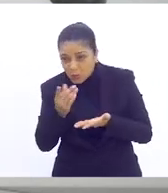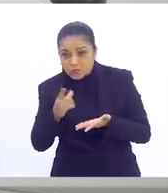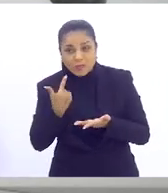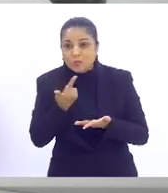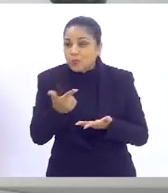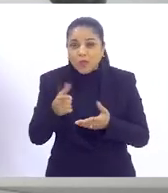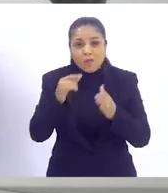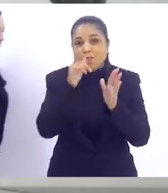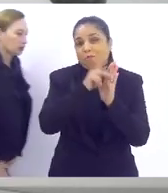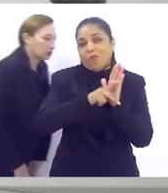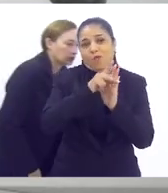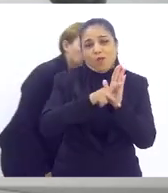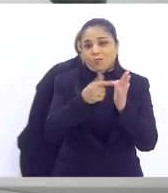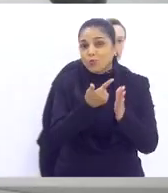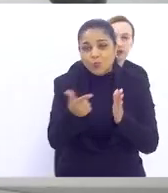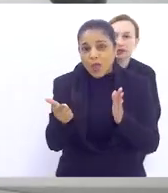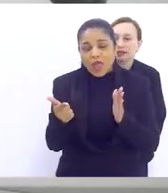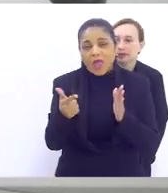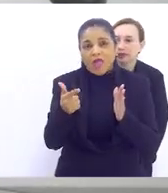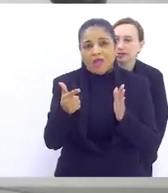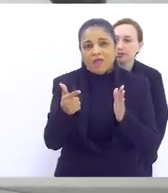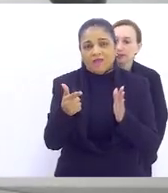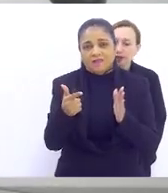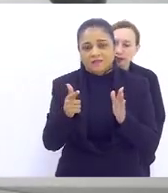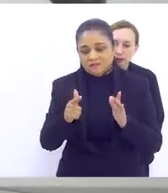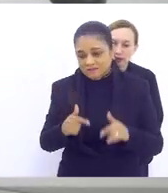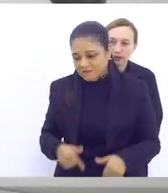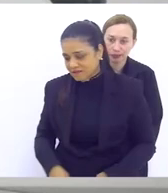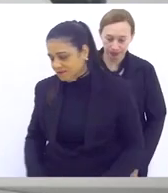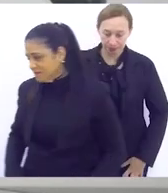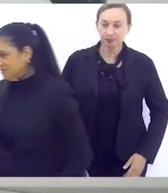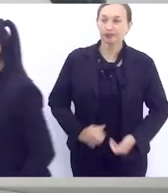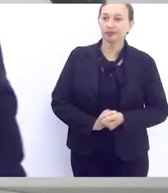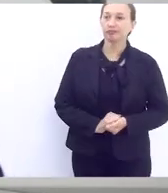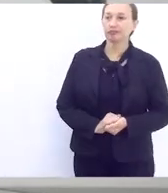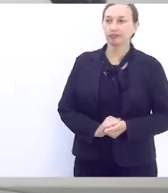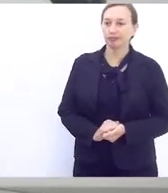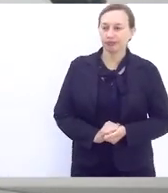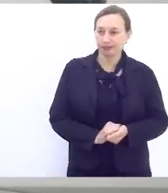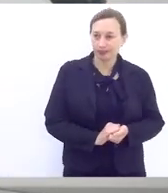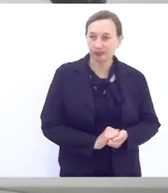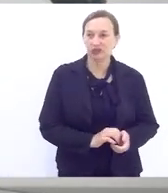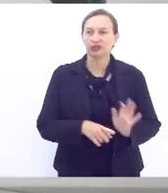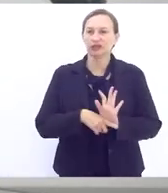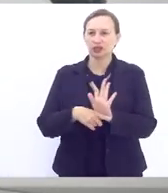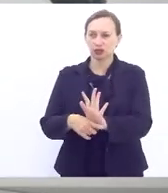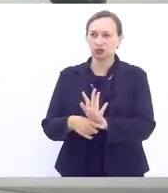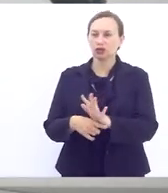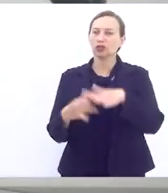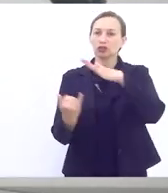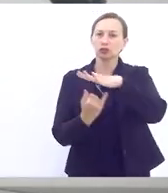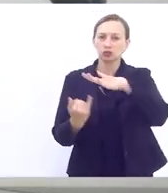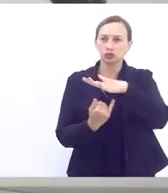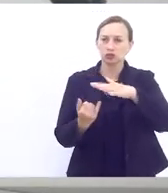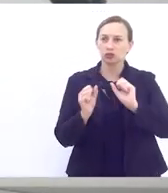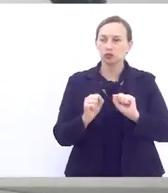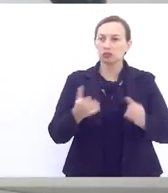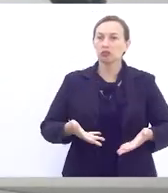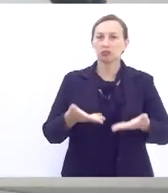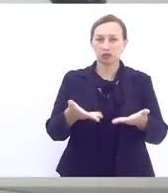faça projeto Essa é a grande função e a grande contribuição que o Instituto pode dar